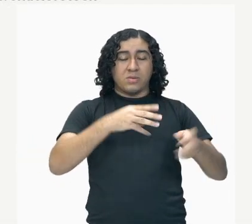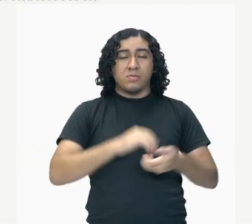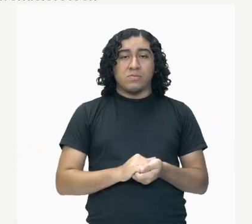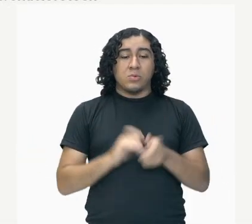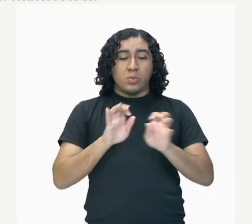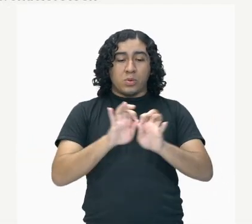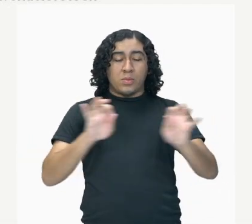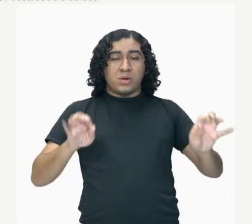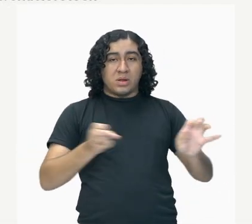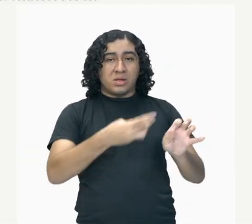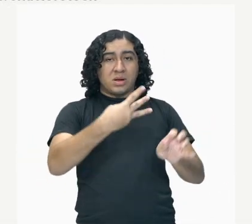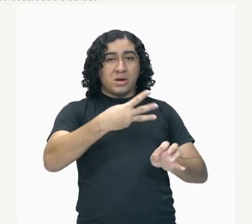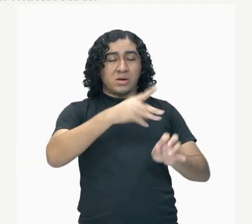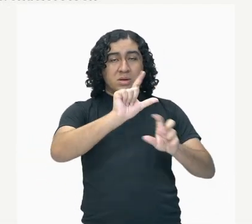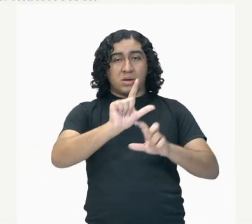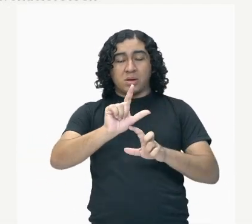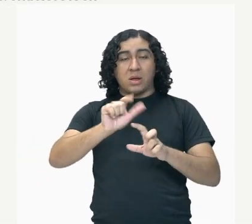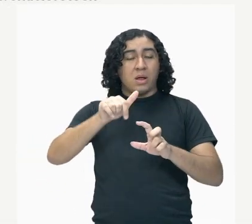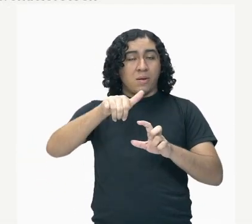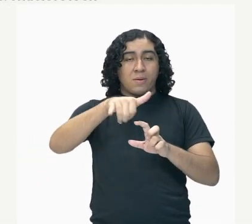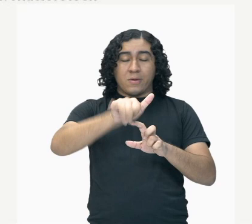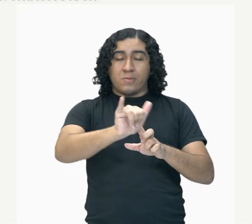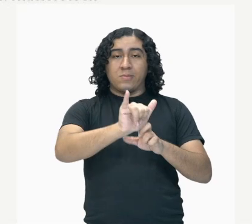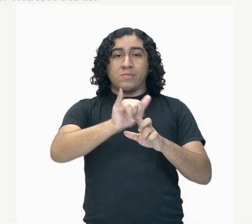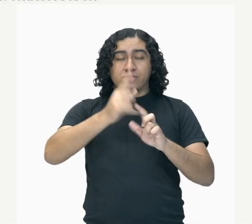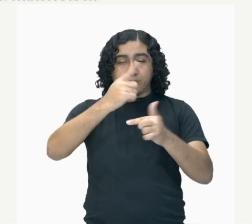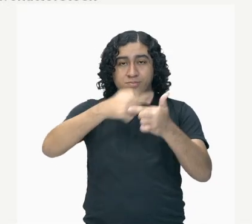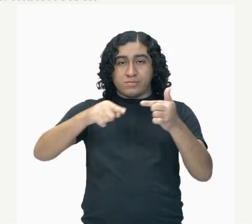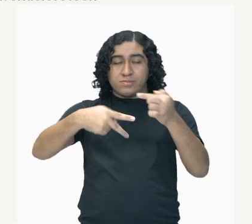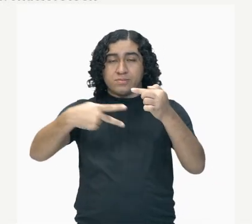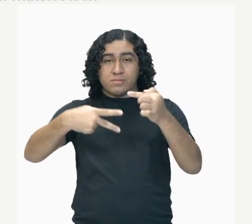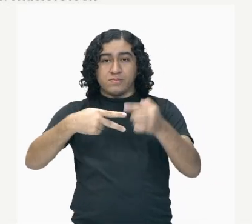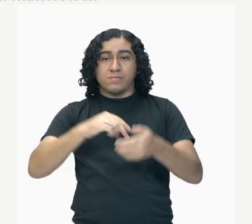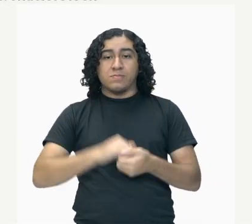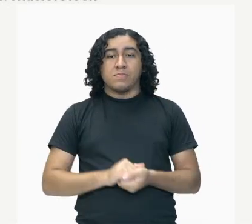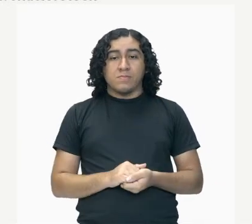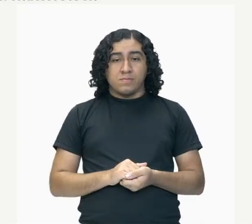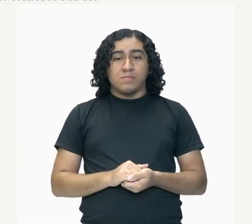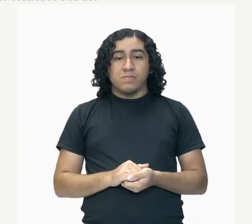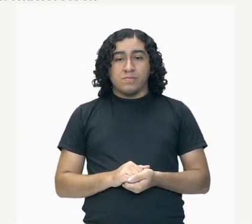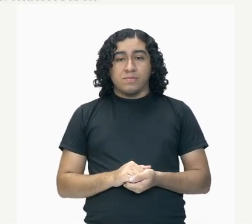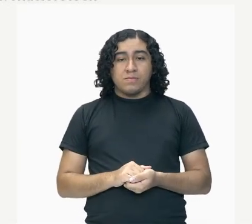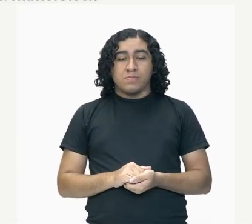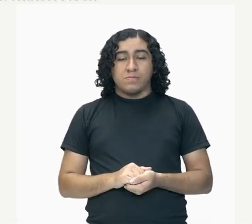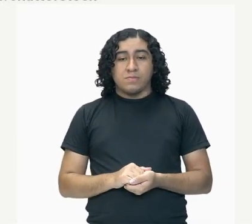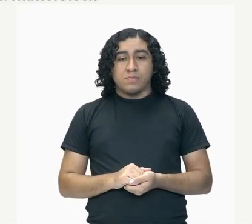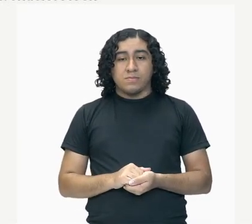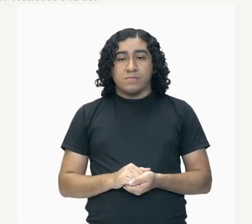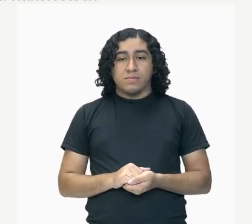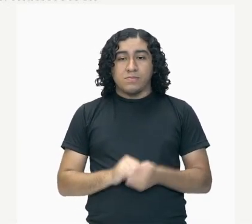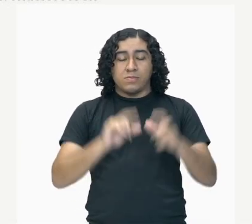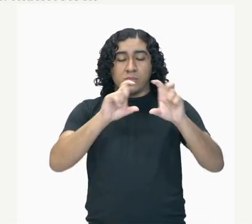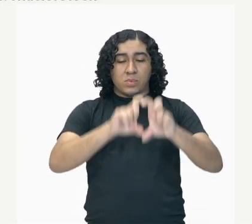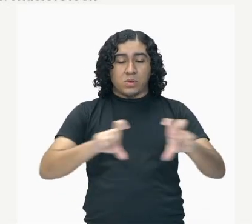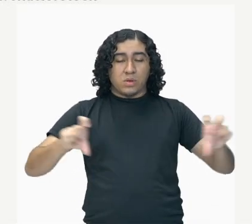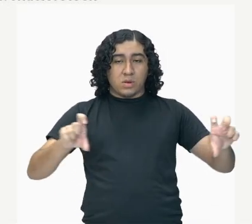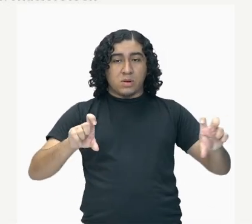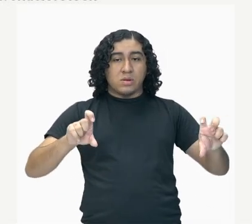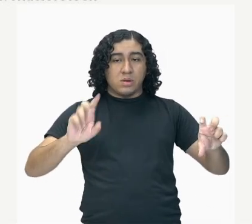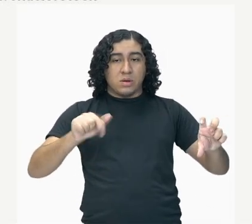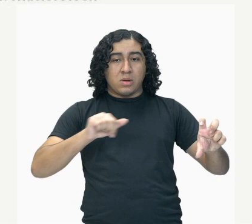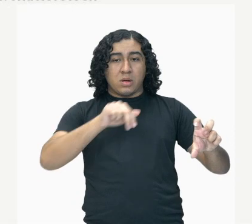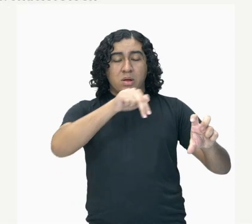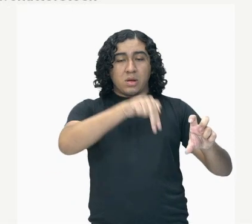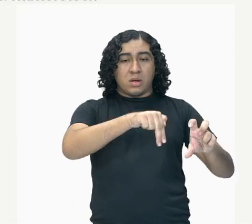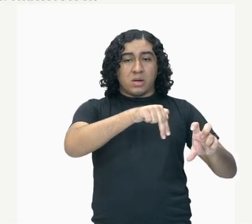3 L sobre 2 o quarto harmônico o comprimento é n